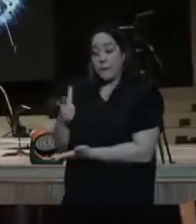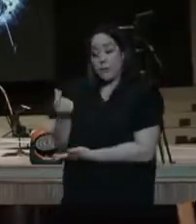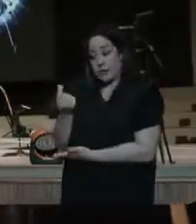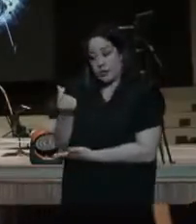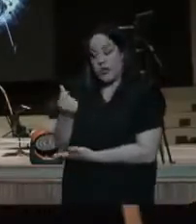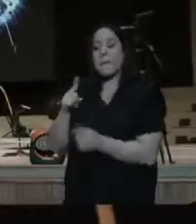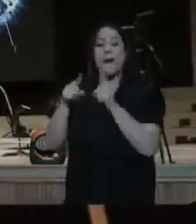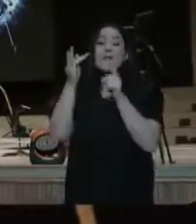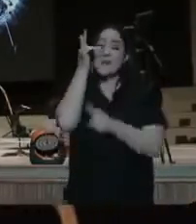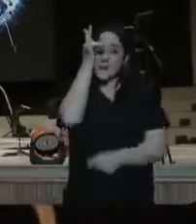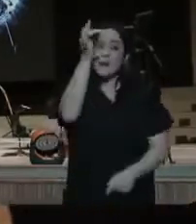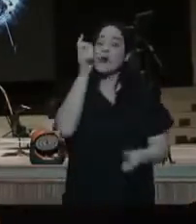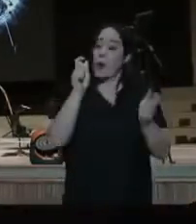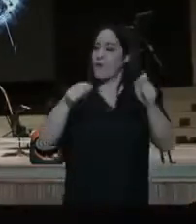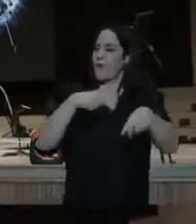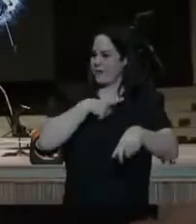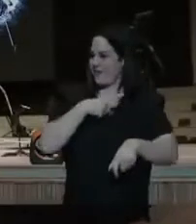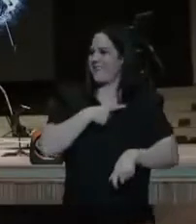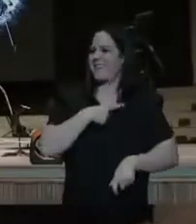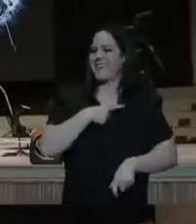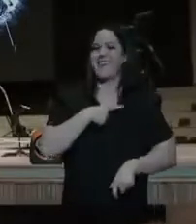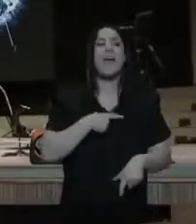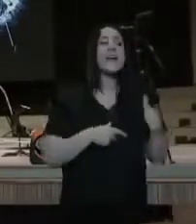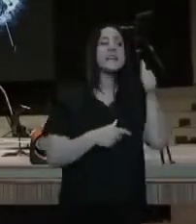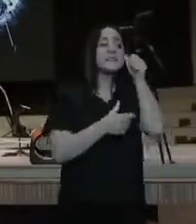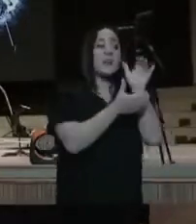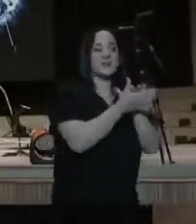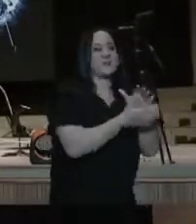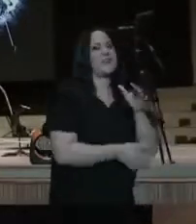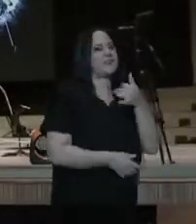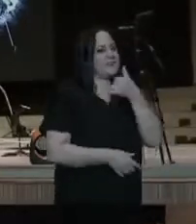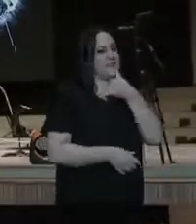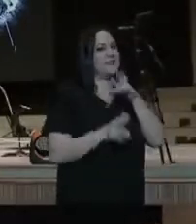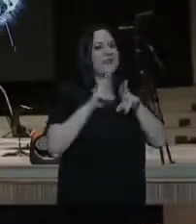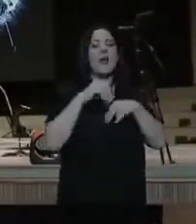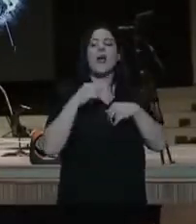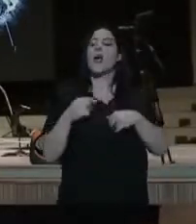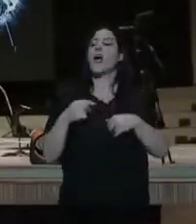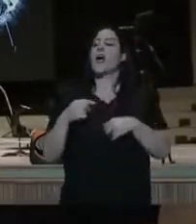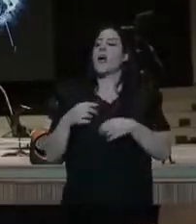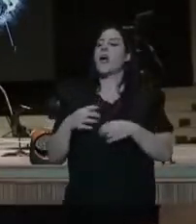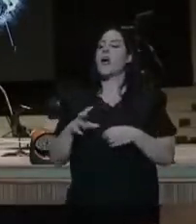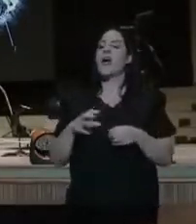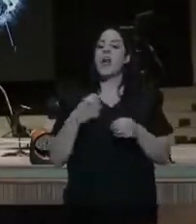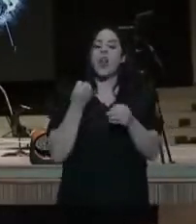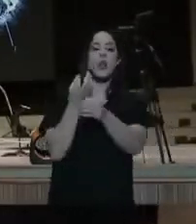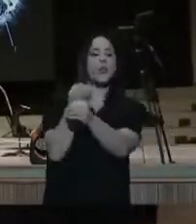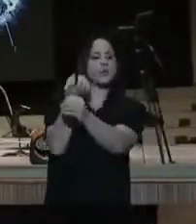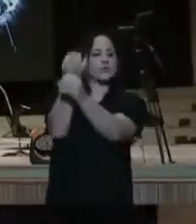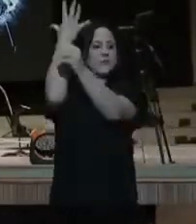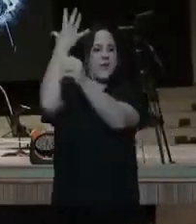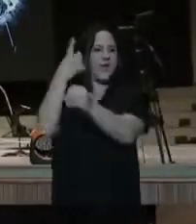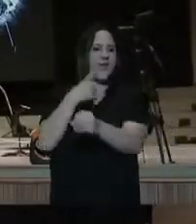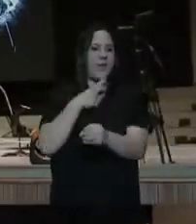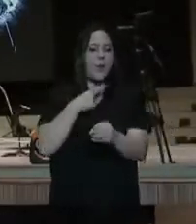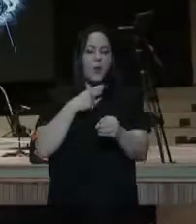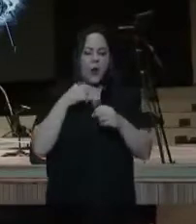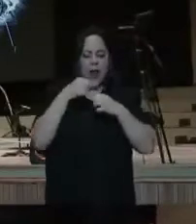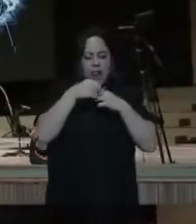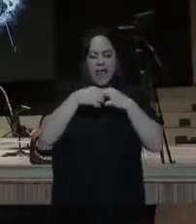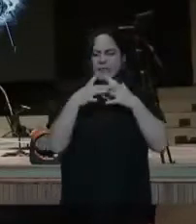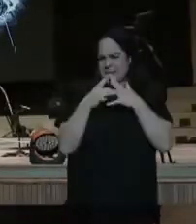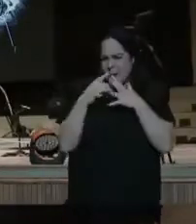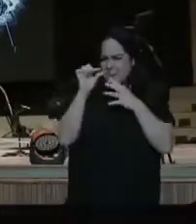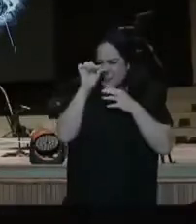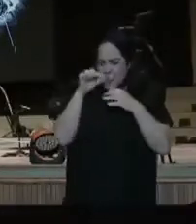minha esposa fica chateada com isso a nossa lua-de-mel no meu casamento com aliança é tão modesto tanto que nem se sabe como é começo de